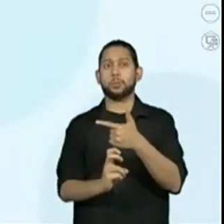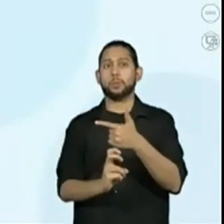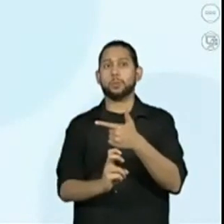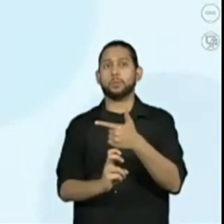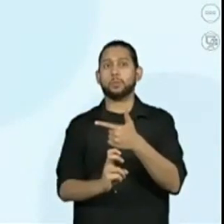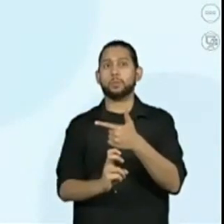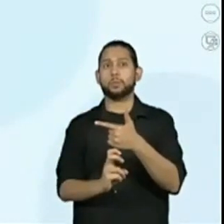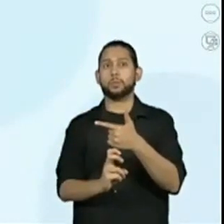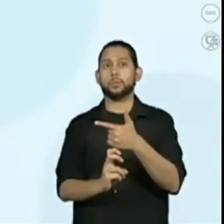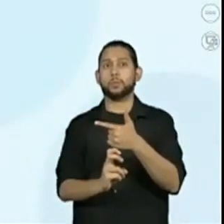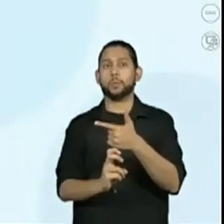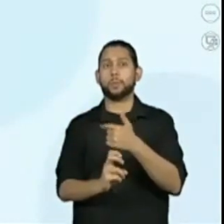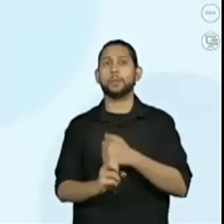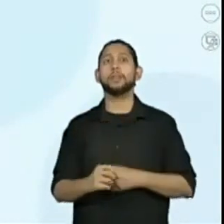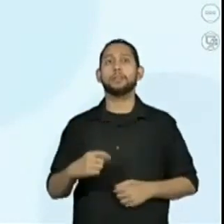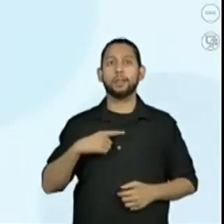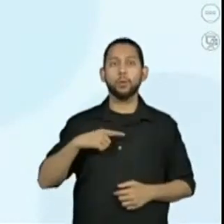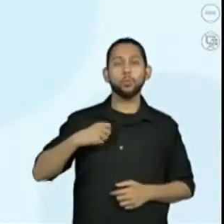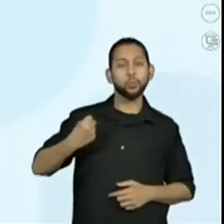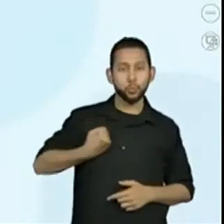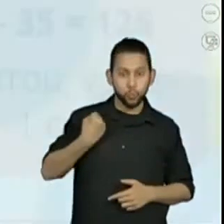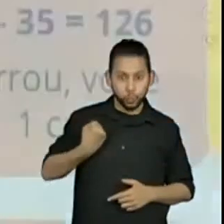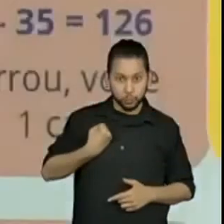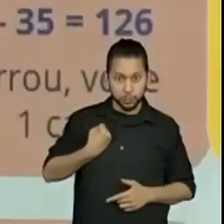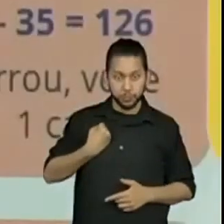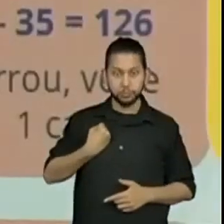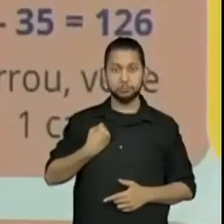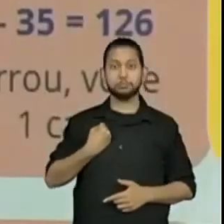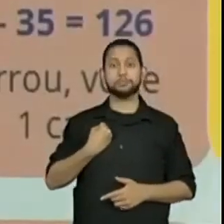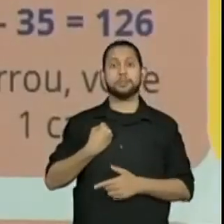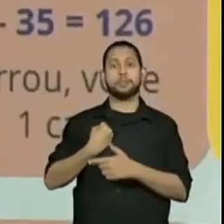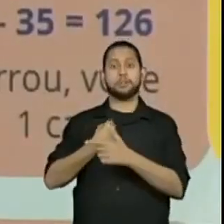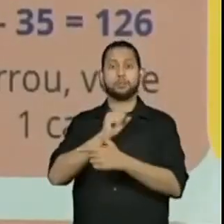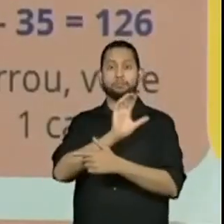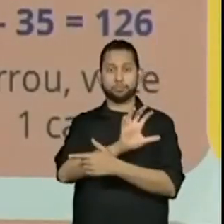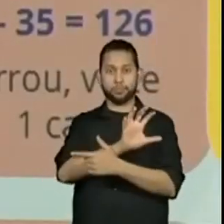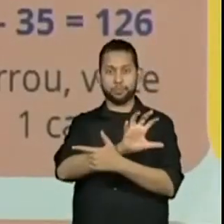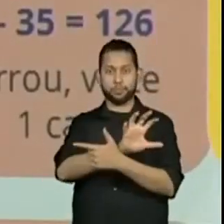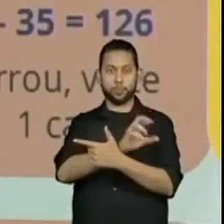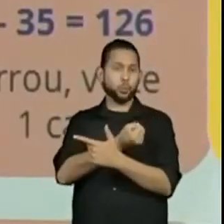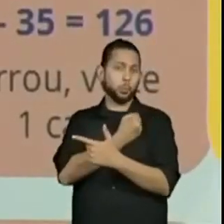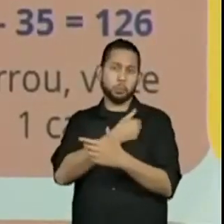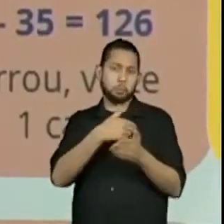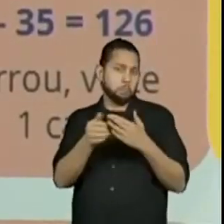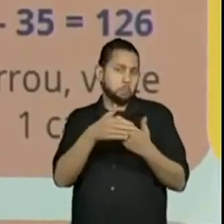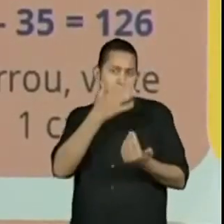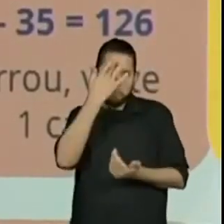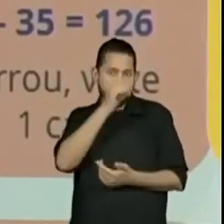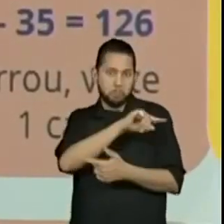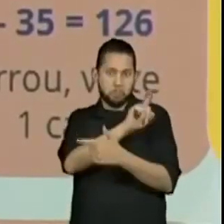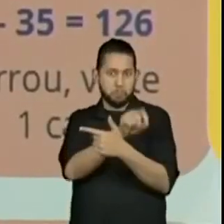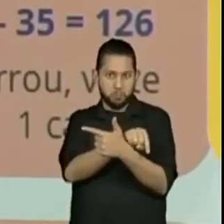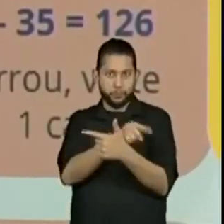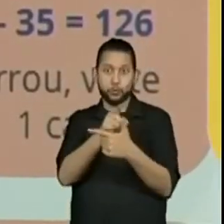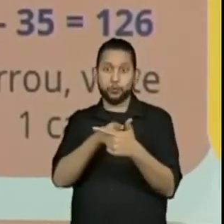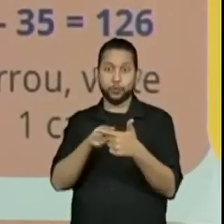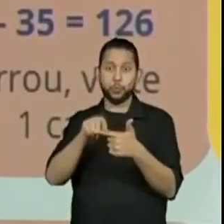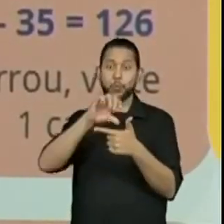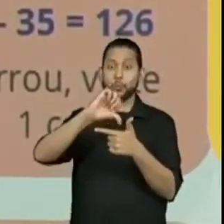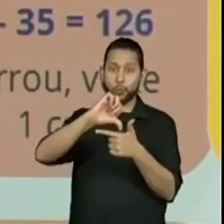5. Um número dividido por 9, que é igual a